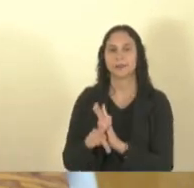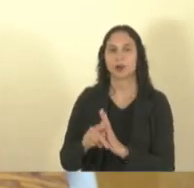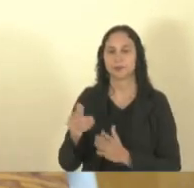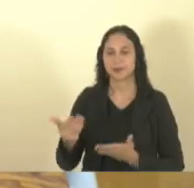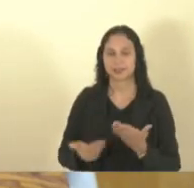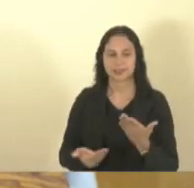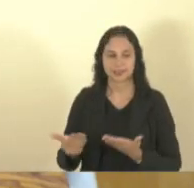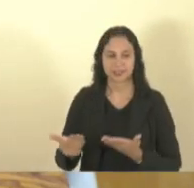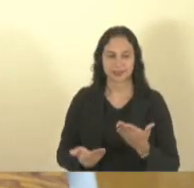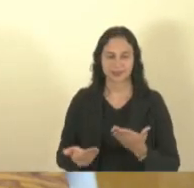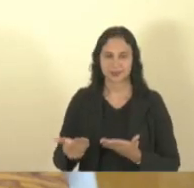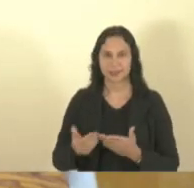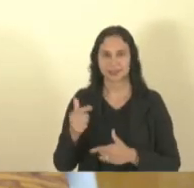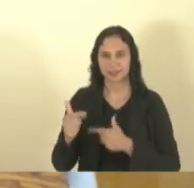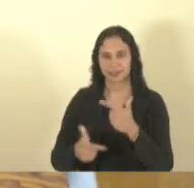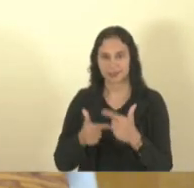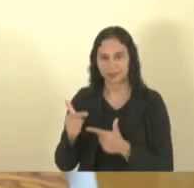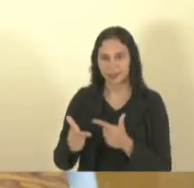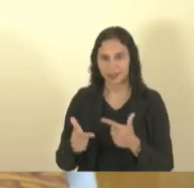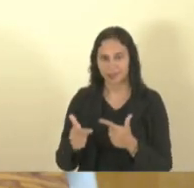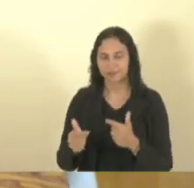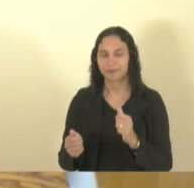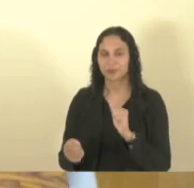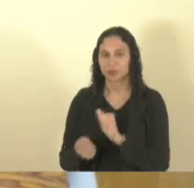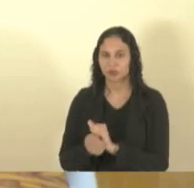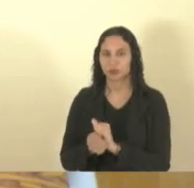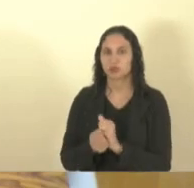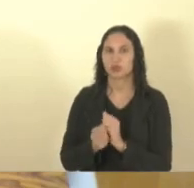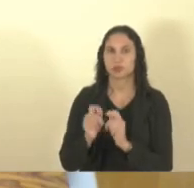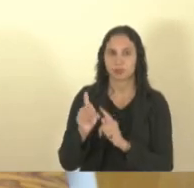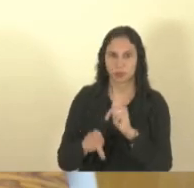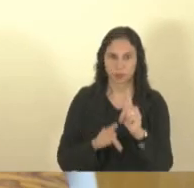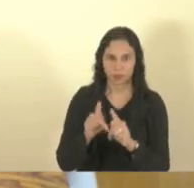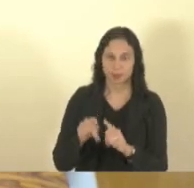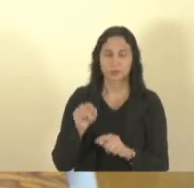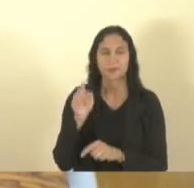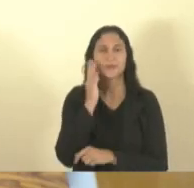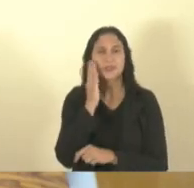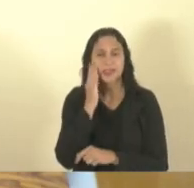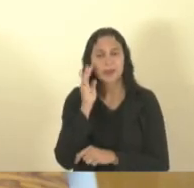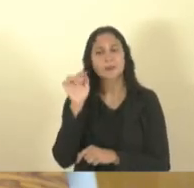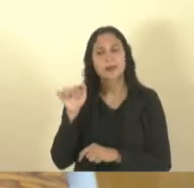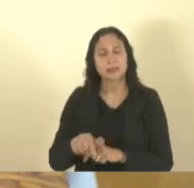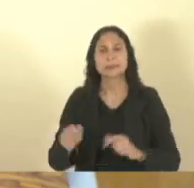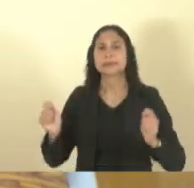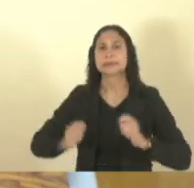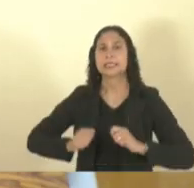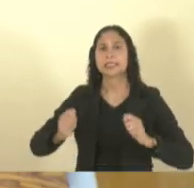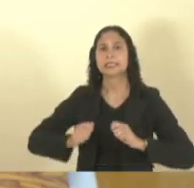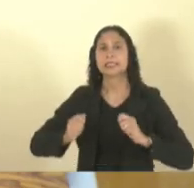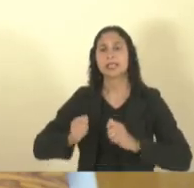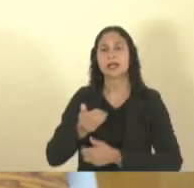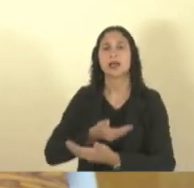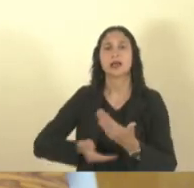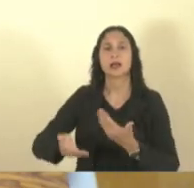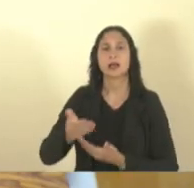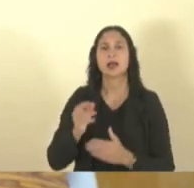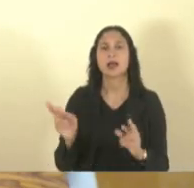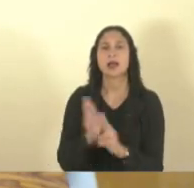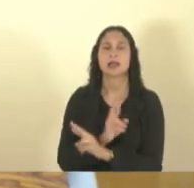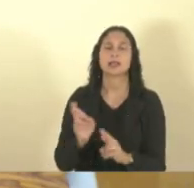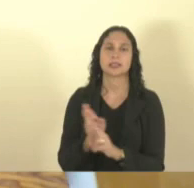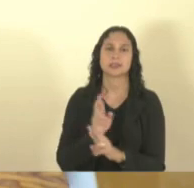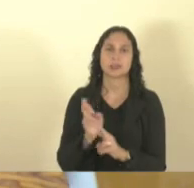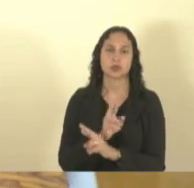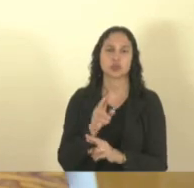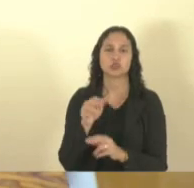estar no serviço público. E sabem que aqui conseguem fazer uma transformação direta na vida de quem mais precisa lá na ponta, que é o